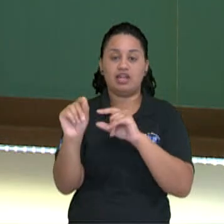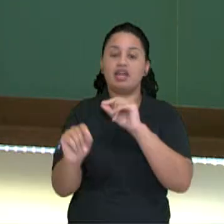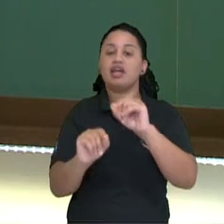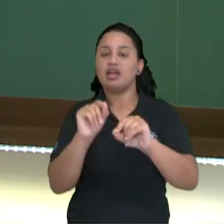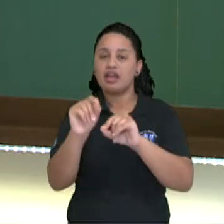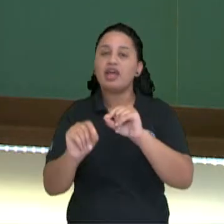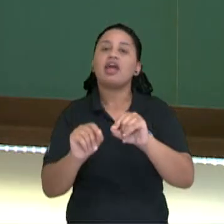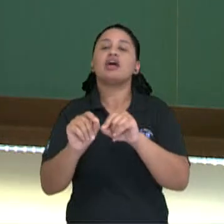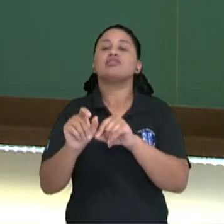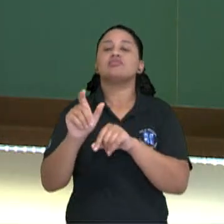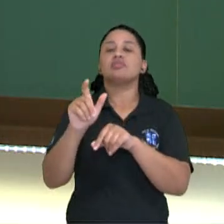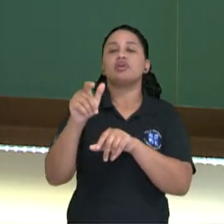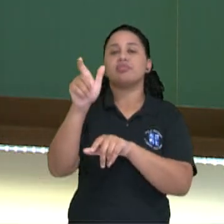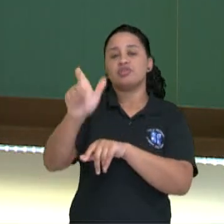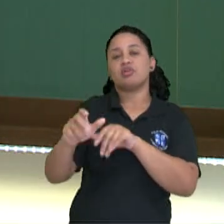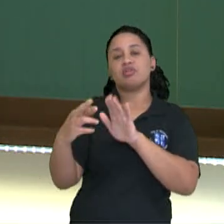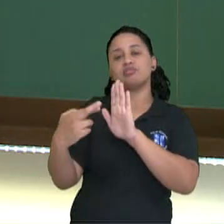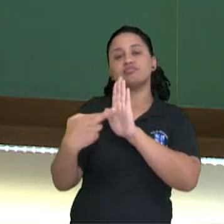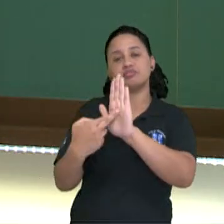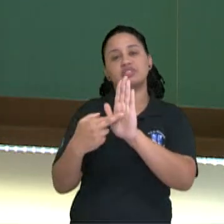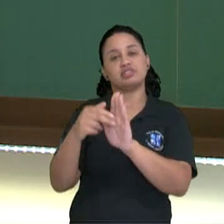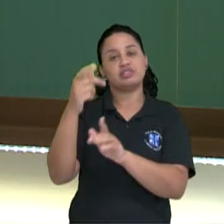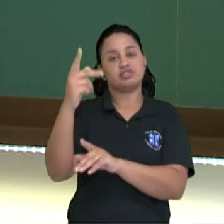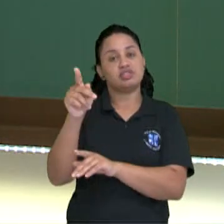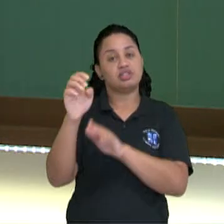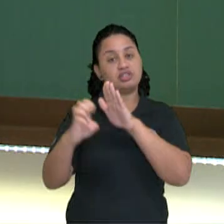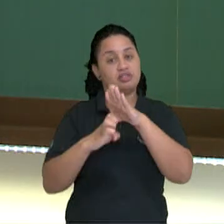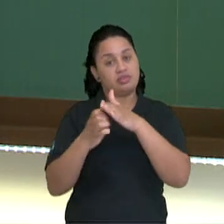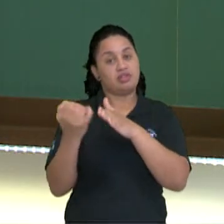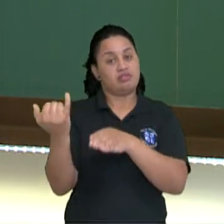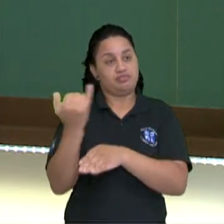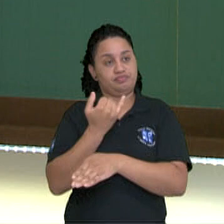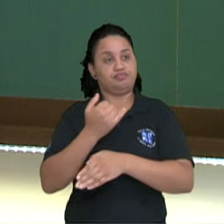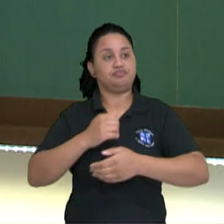representante da Anatel, então, discurso indireto.